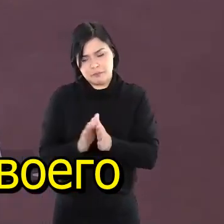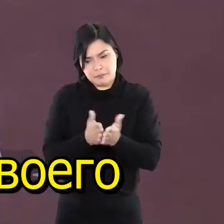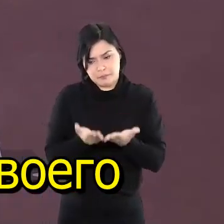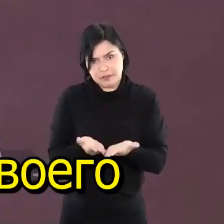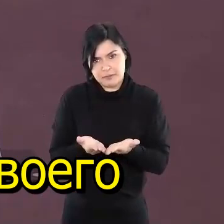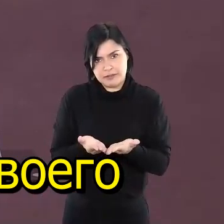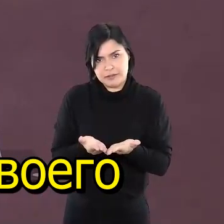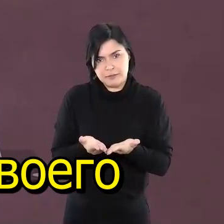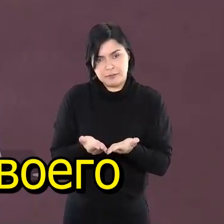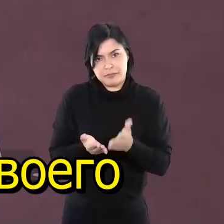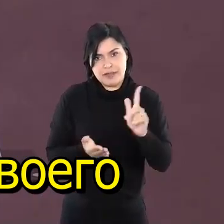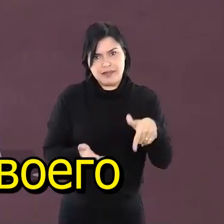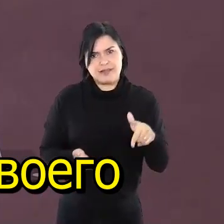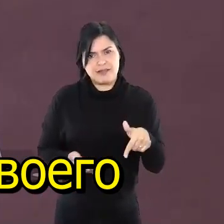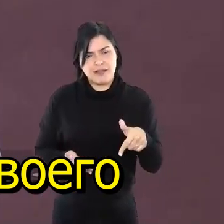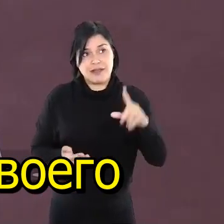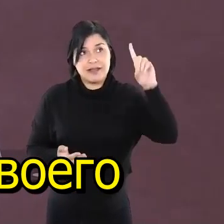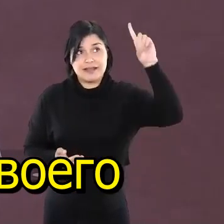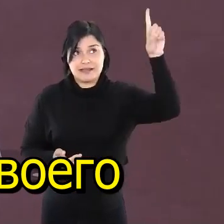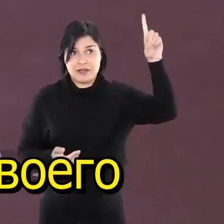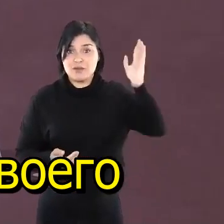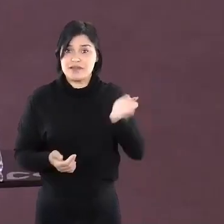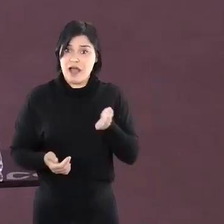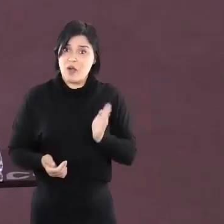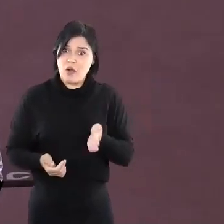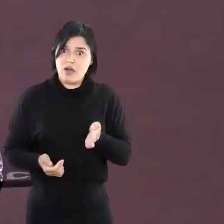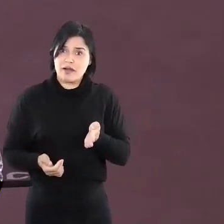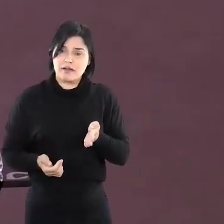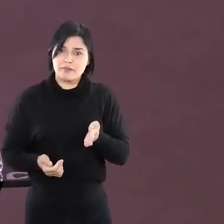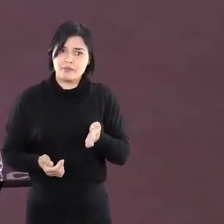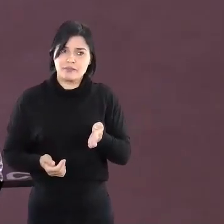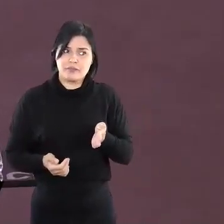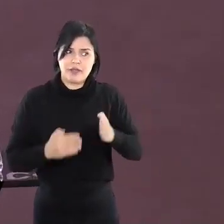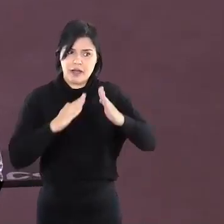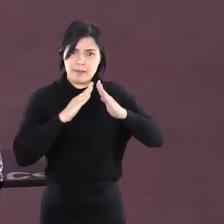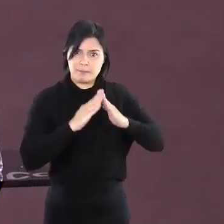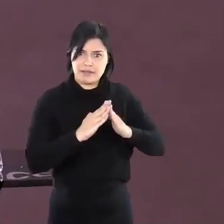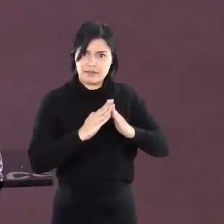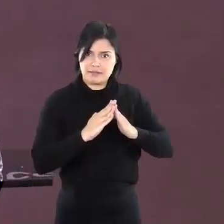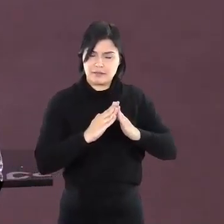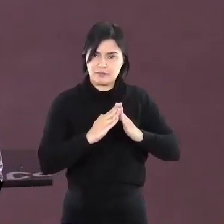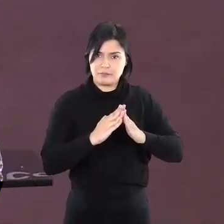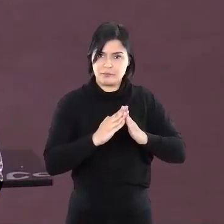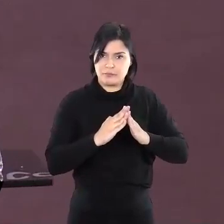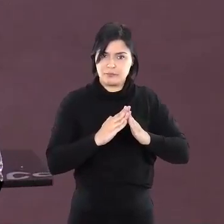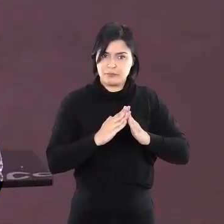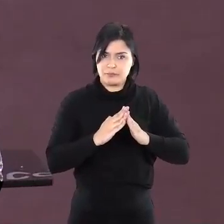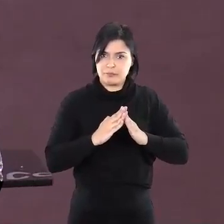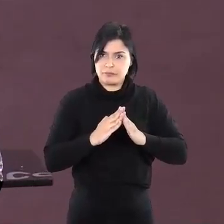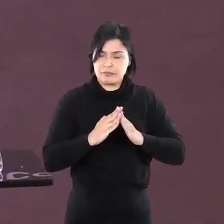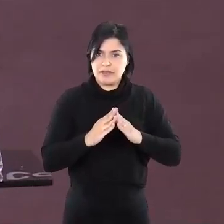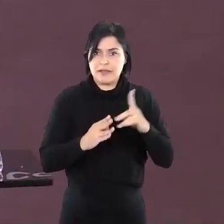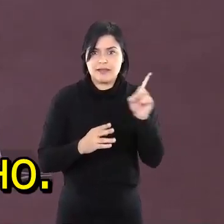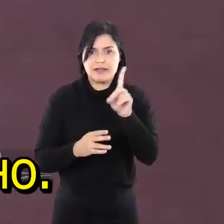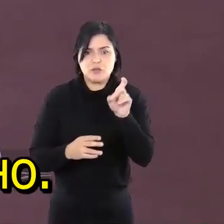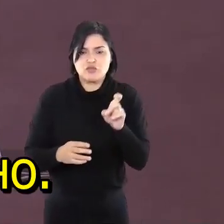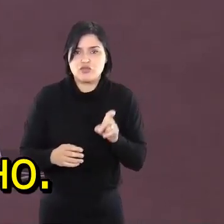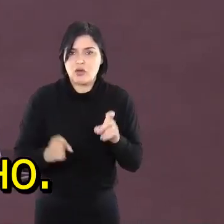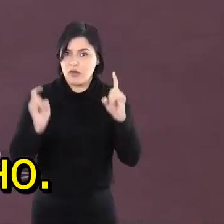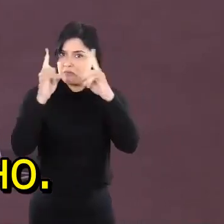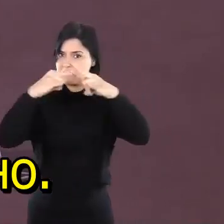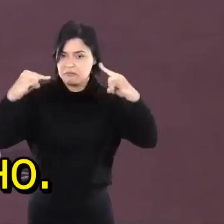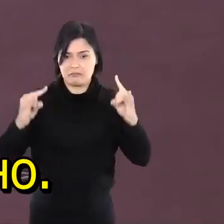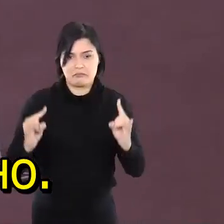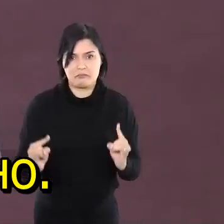agora não habita no meio do seu povo do ponto de vista de um tabernáculo, de uma tenda, mas